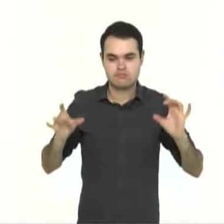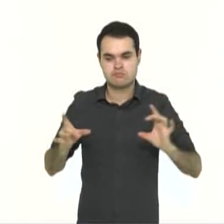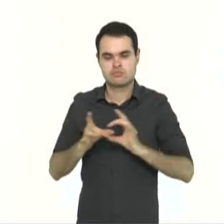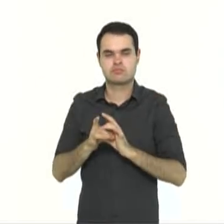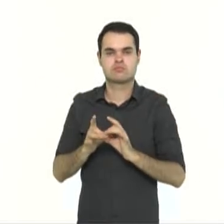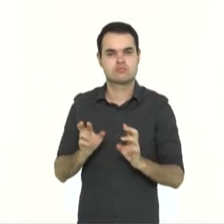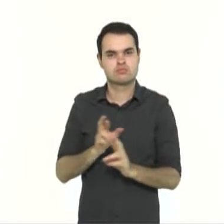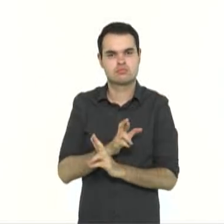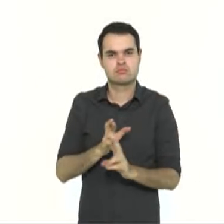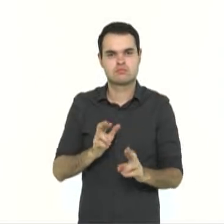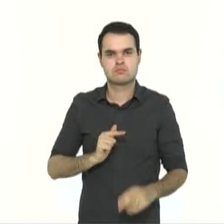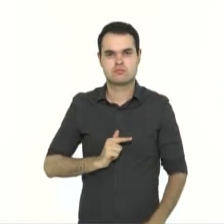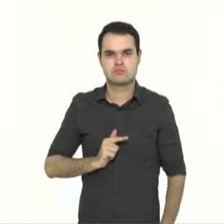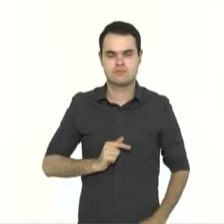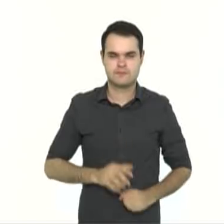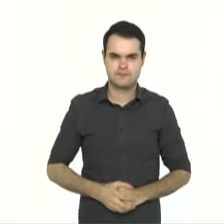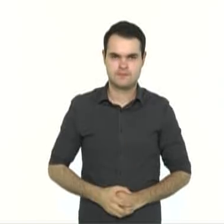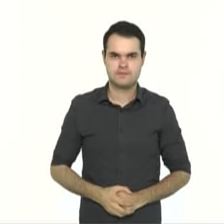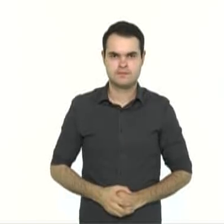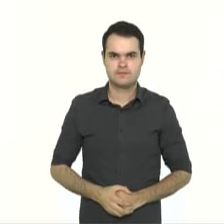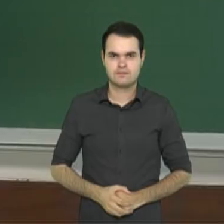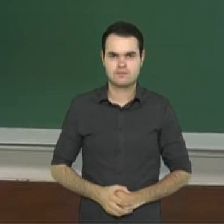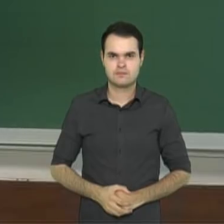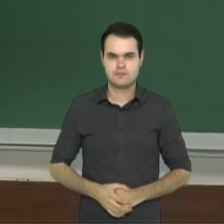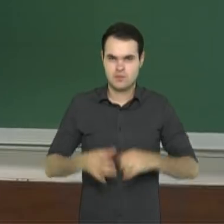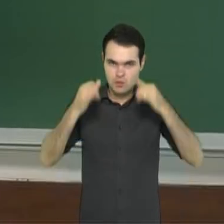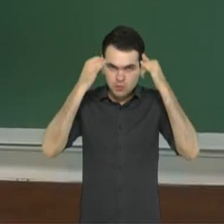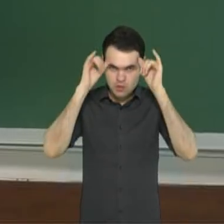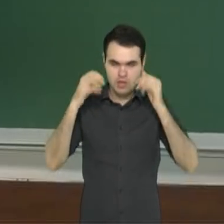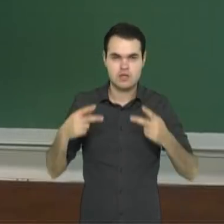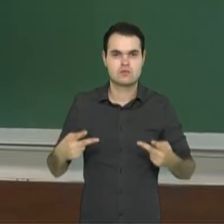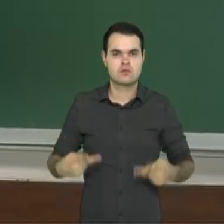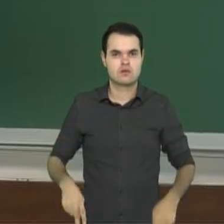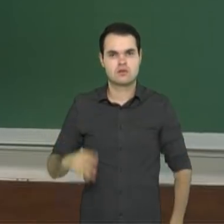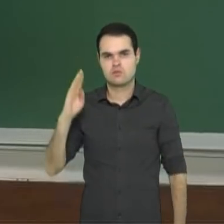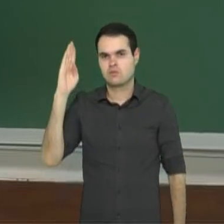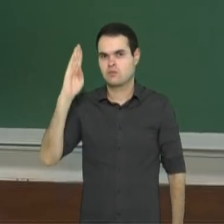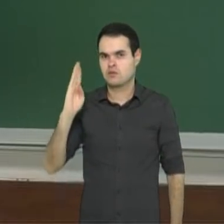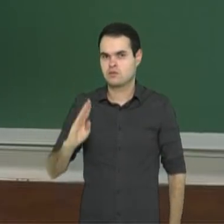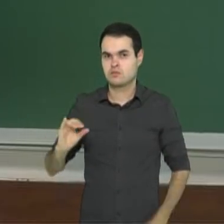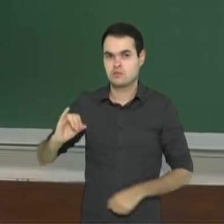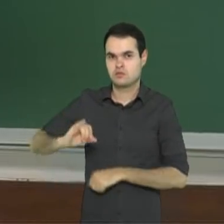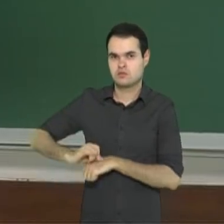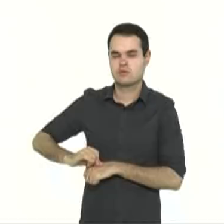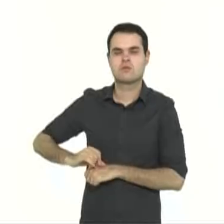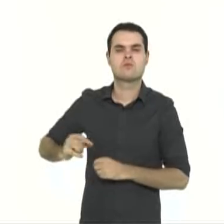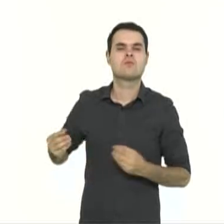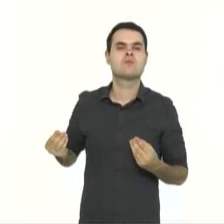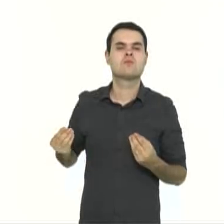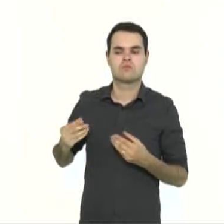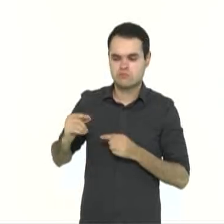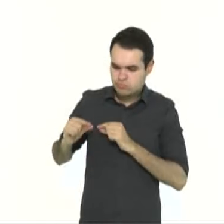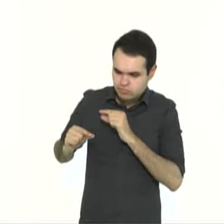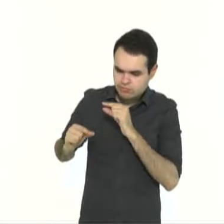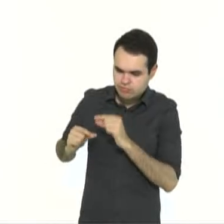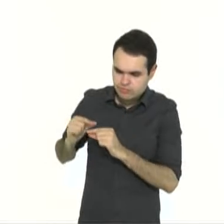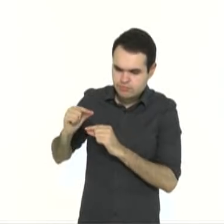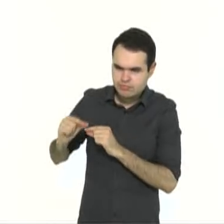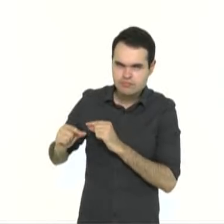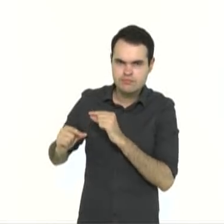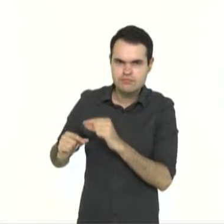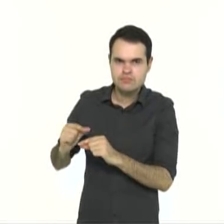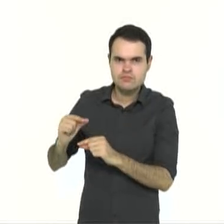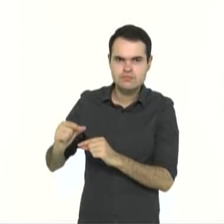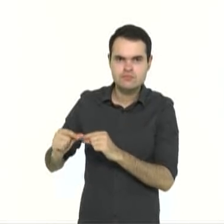interligam, né? A história do o gado no Brasil Central. Foi desse modo que, aos pouquinhos, né,